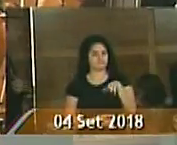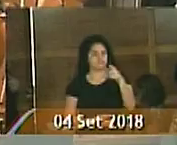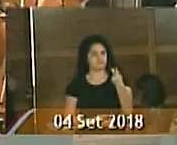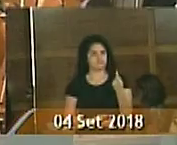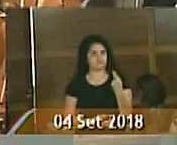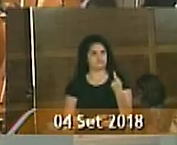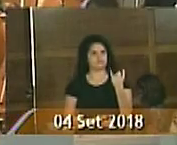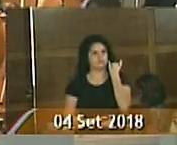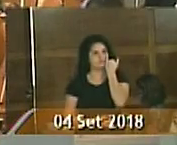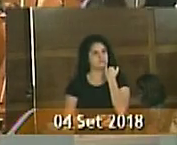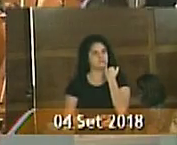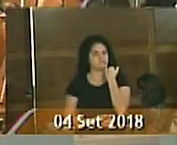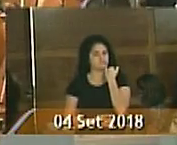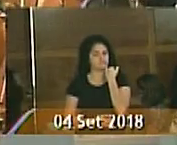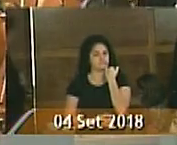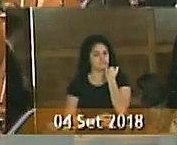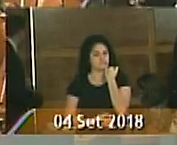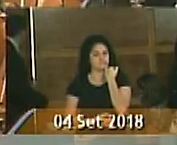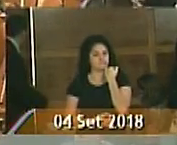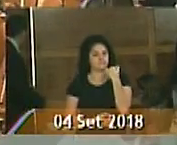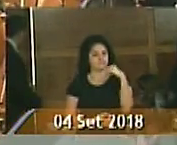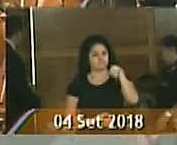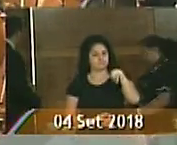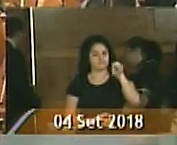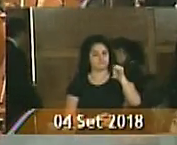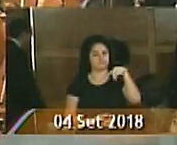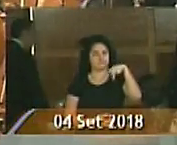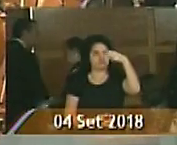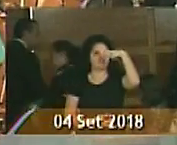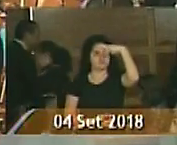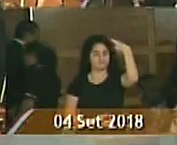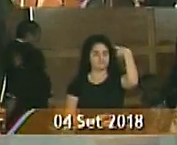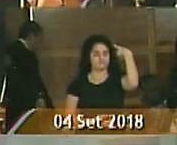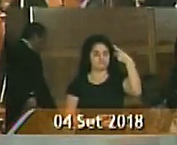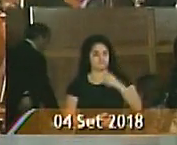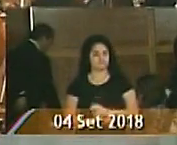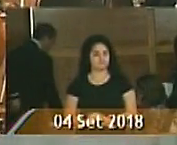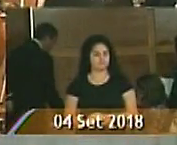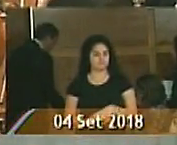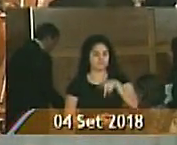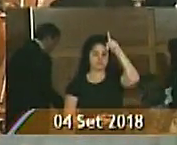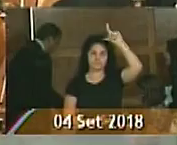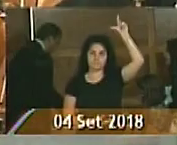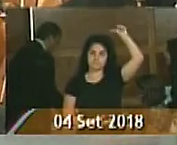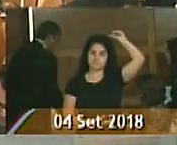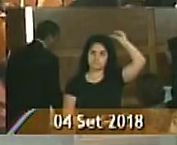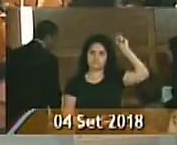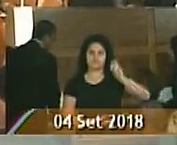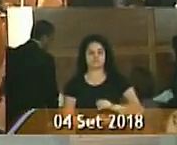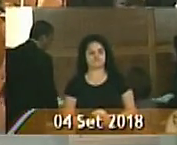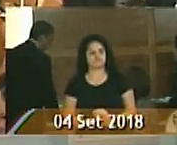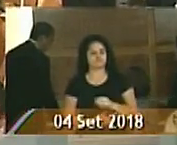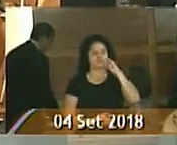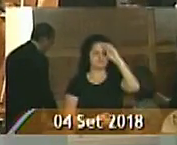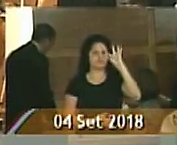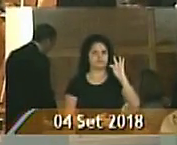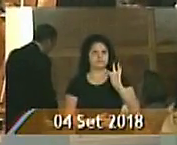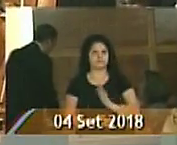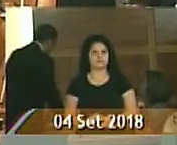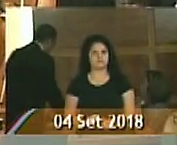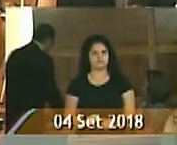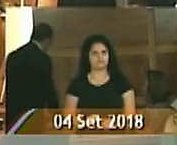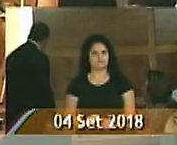Sindicato, vereadora Jane Veiga, vereador Jean, vereador Camu, vereador Léo da Mamoraria, vereador Sargento